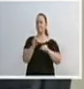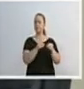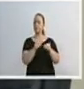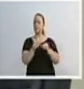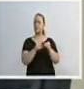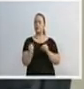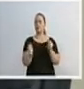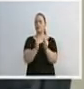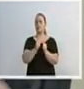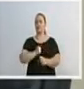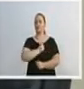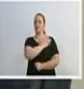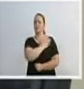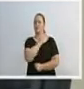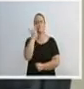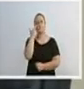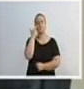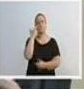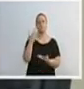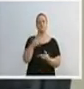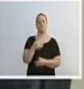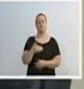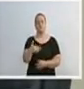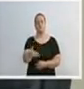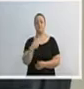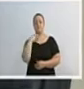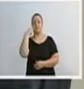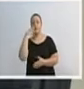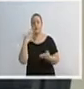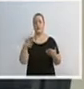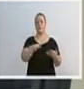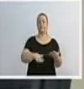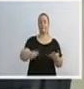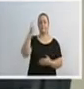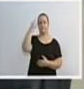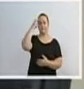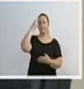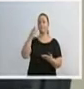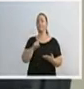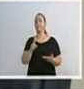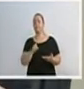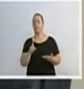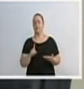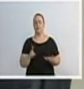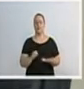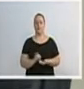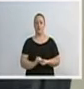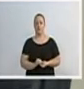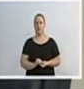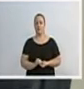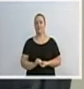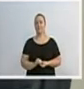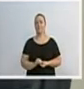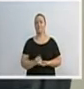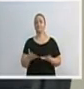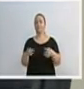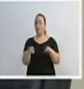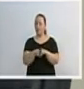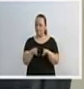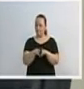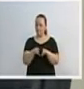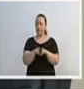municipal, para que Blumenau não passe por essa vergonha na questão da área cultural do município de Blumenau. E também gostaria de assinar, vereadora